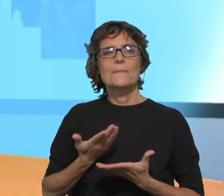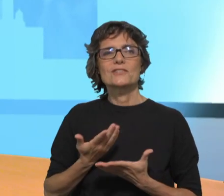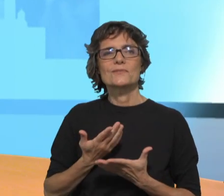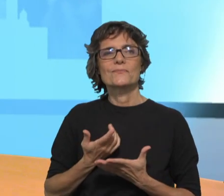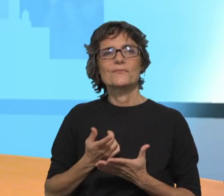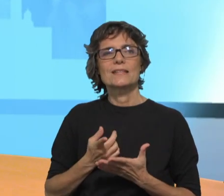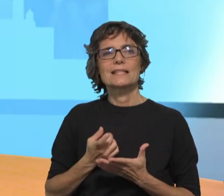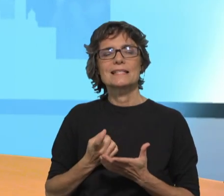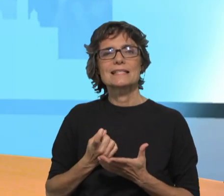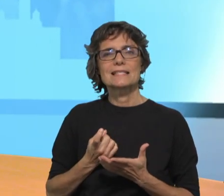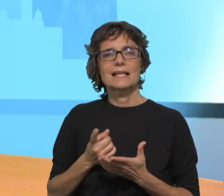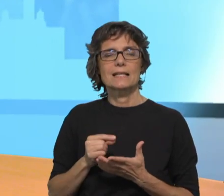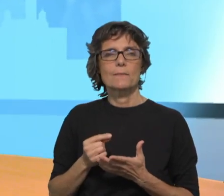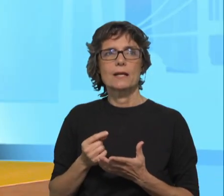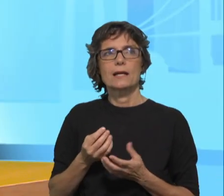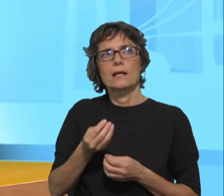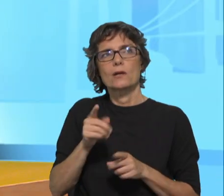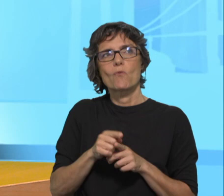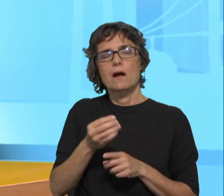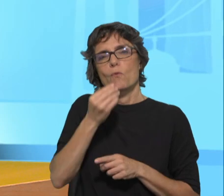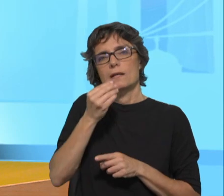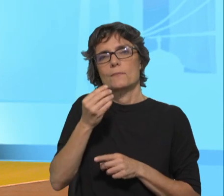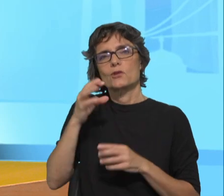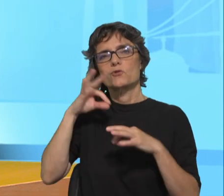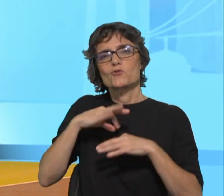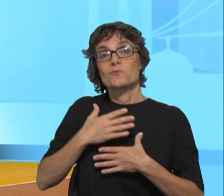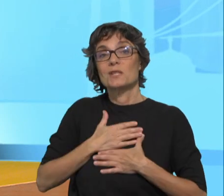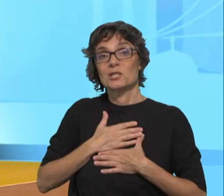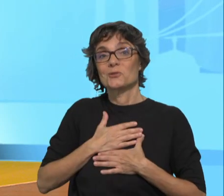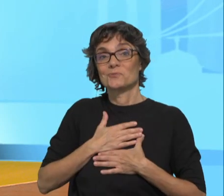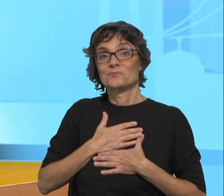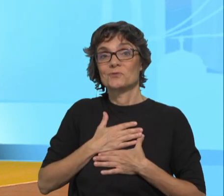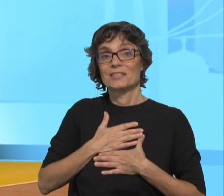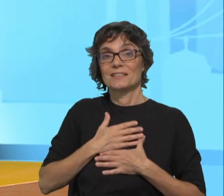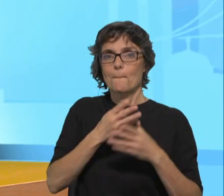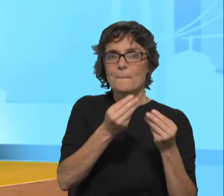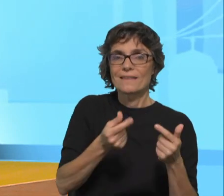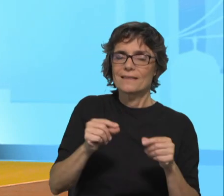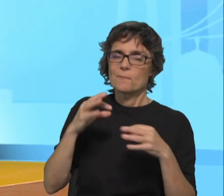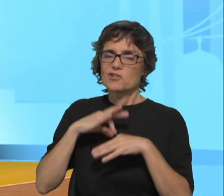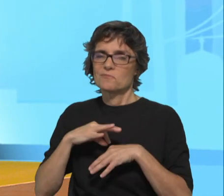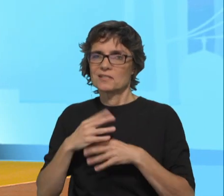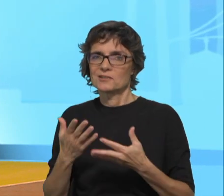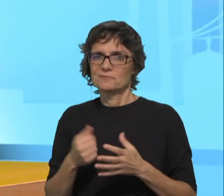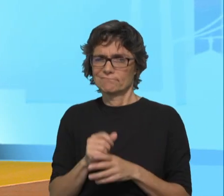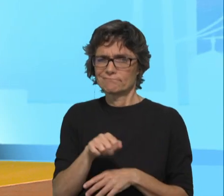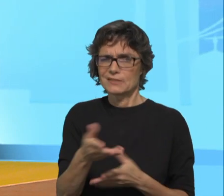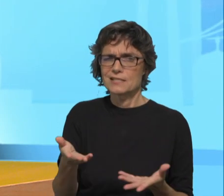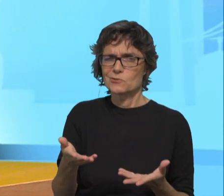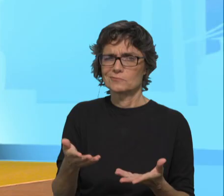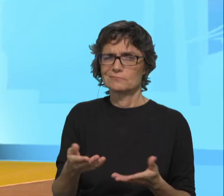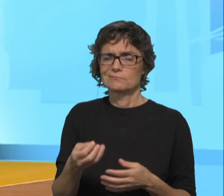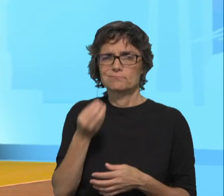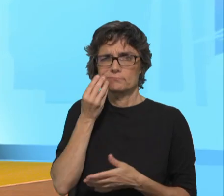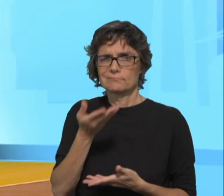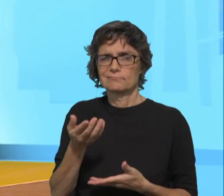também passa pelo alimento espiritual. E ele também é crucial para a nossa sobrevivência, digamos assim, neste itinerário de fé e de